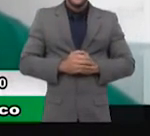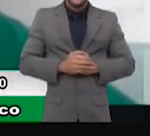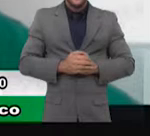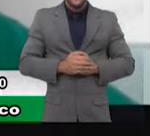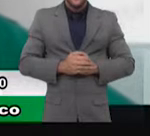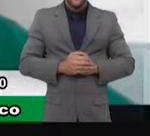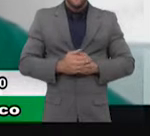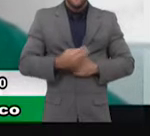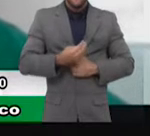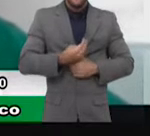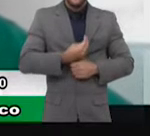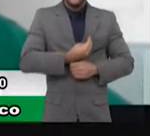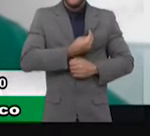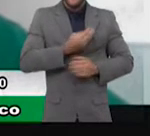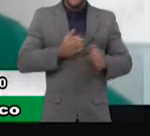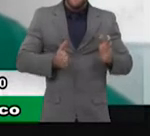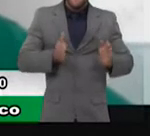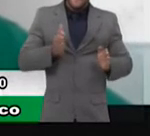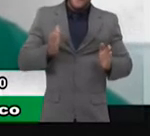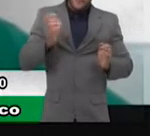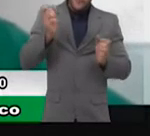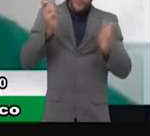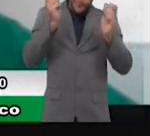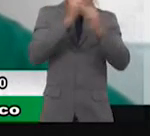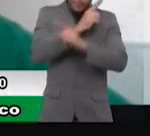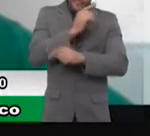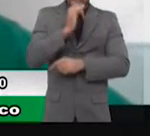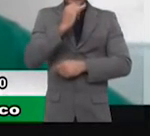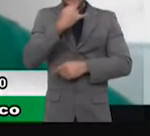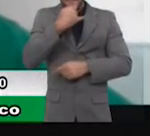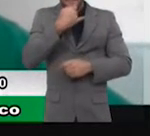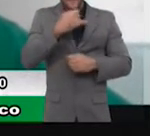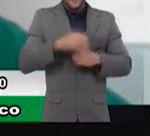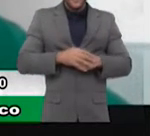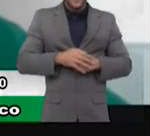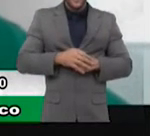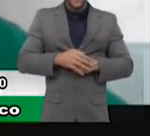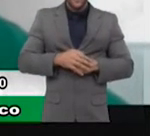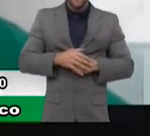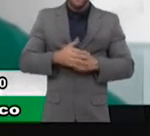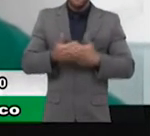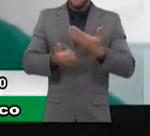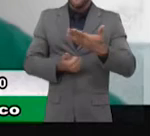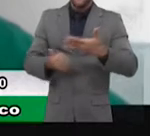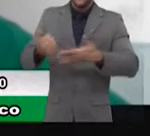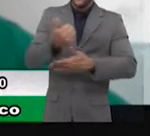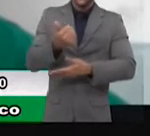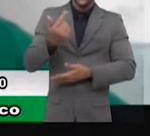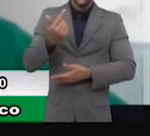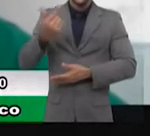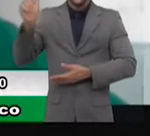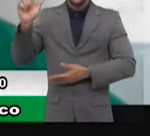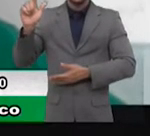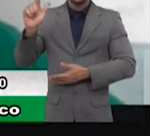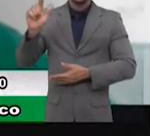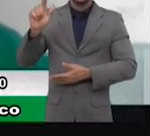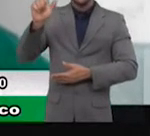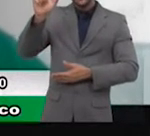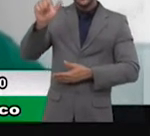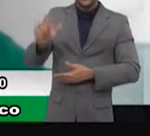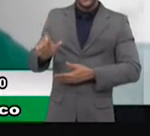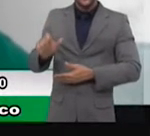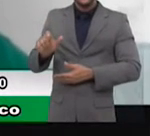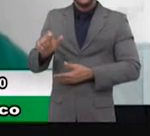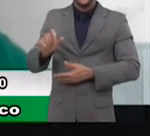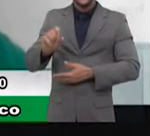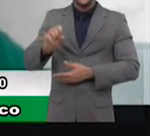se convocasse o segundo suplente. E a minha esposa e meu filho falaram: não, você não pode fugir à luta, você